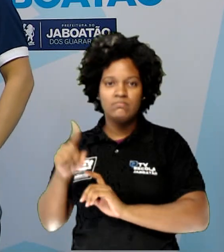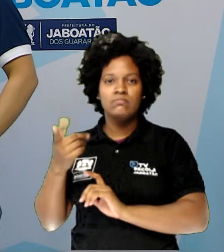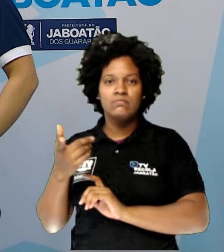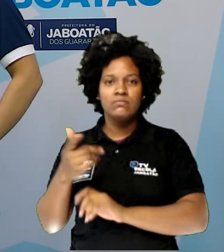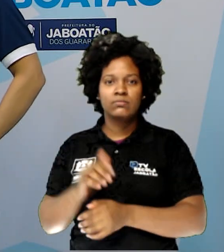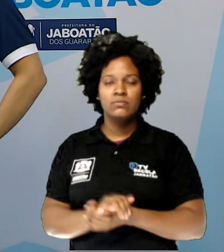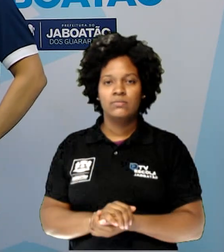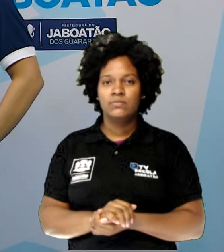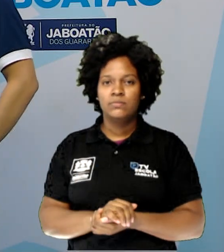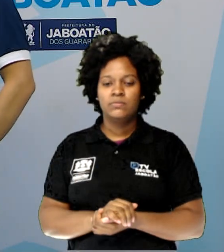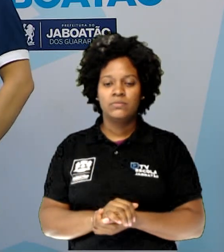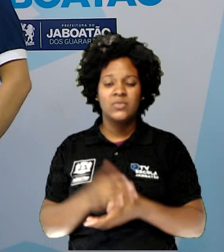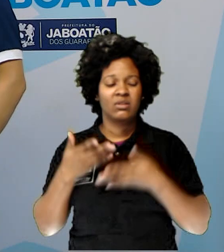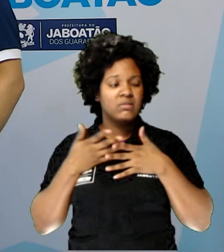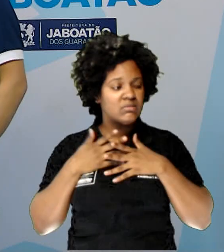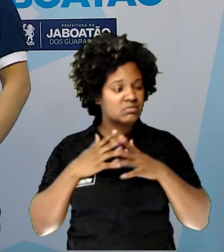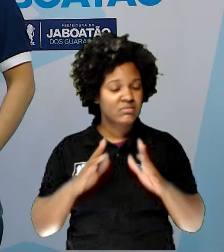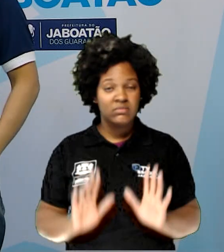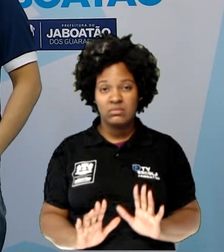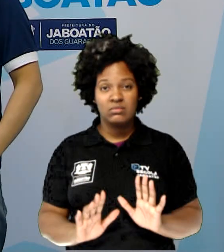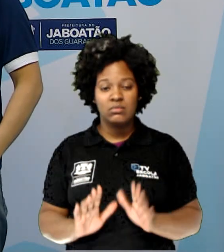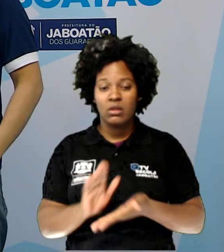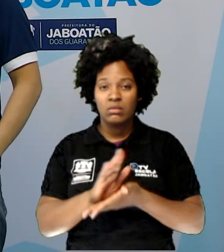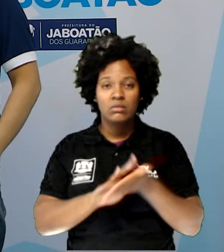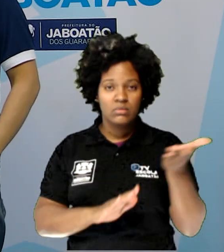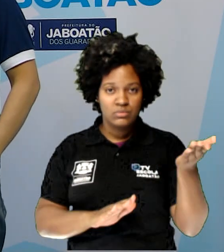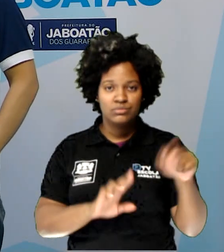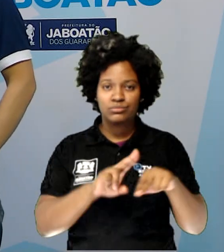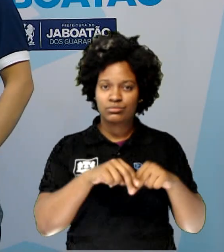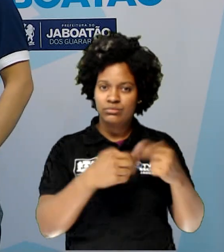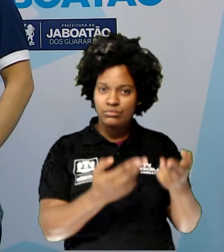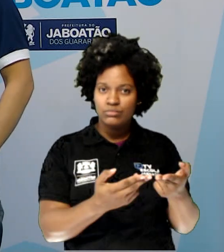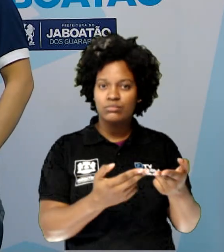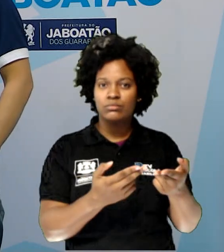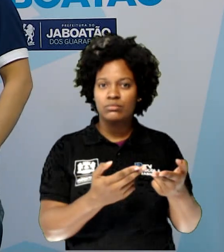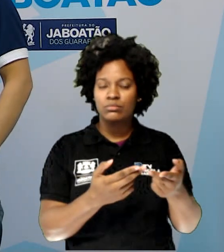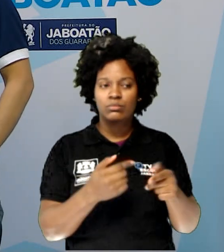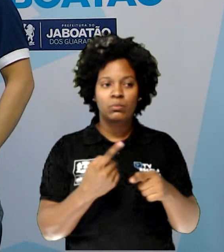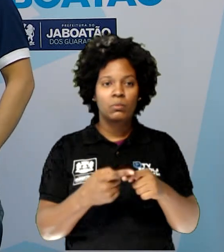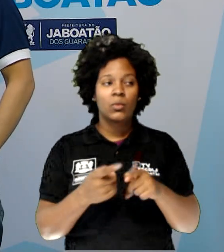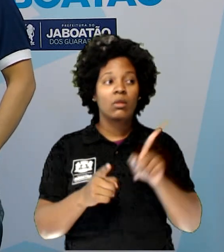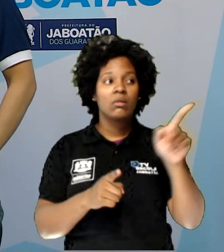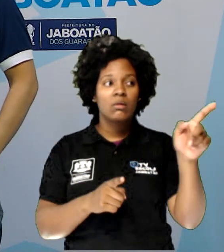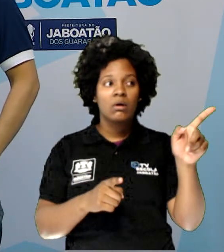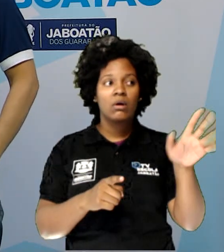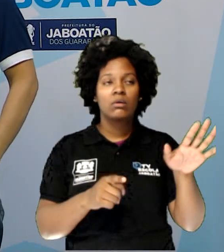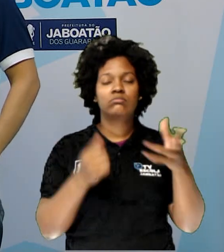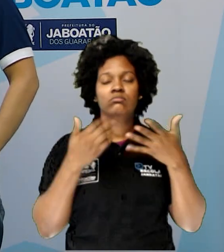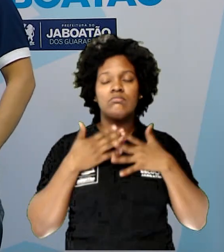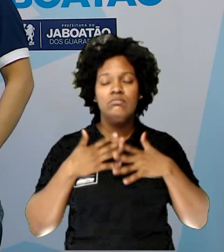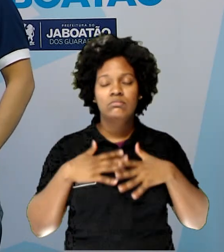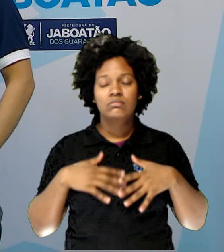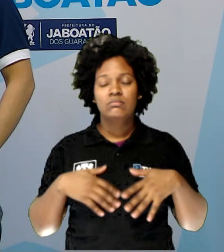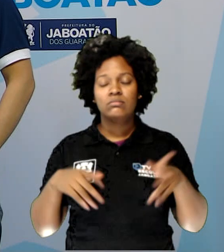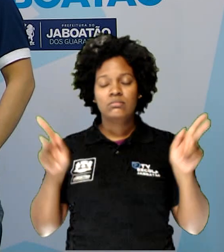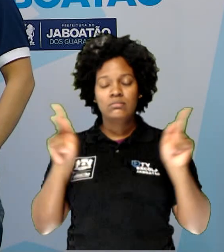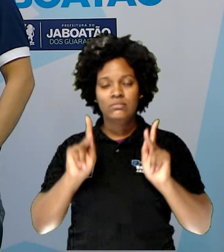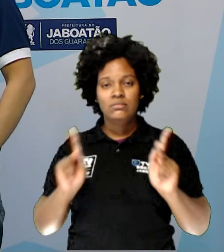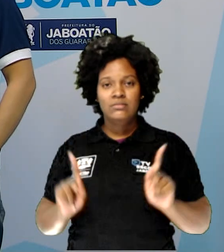dela. Ela está dizendo que está cansada e ela está indo embora para Nárnia, porque lá seria um lugar mais tranquilo de viver do que aqui onde ela